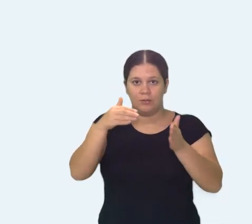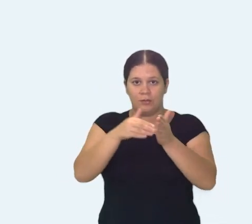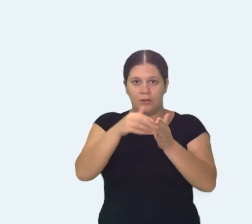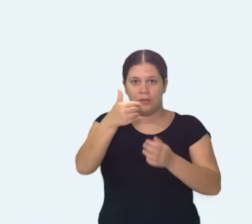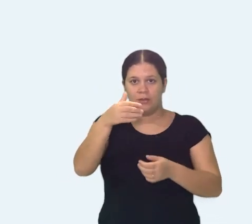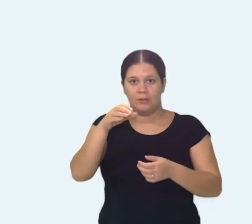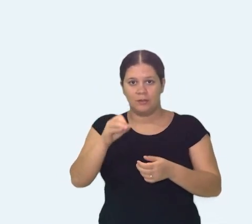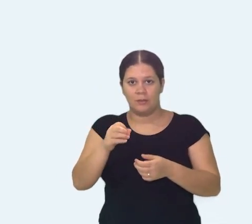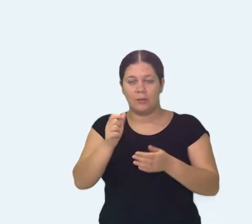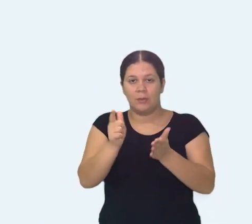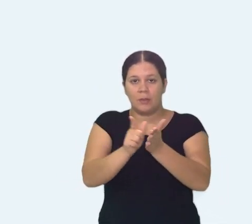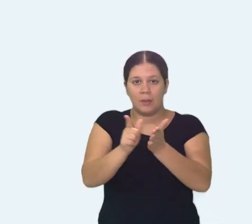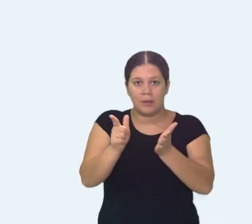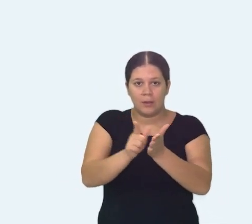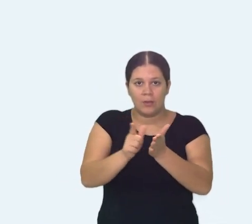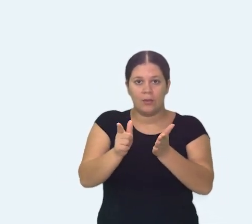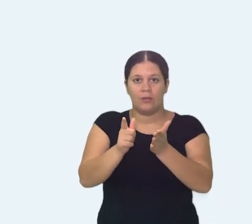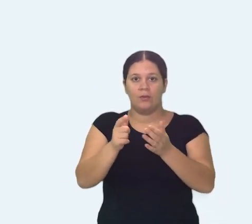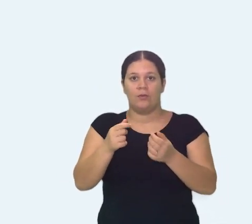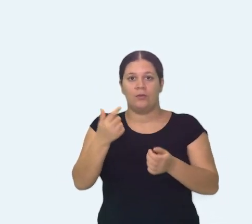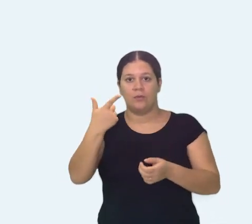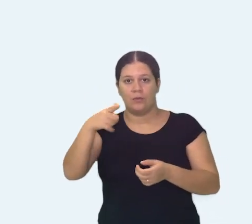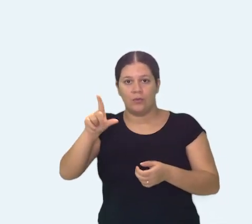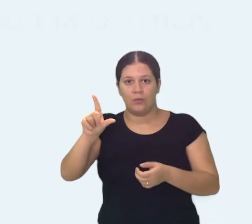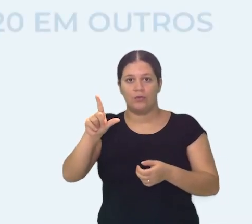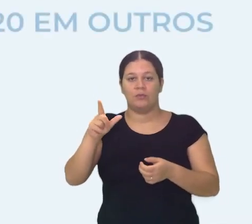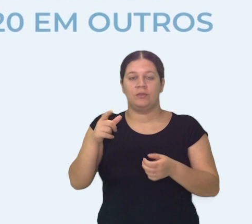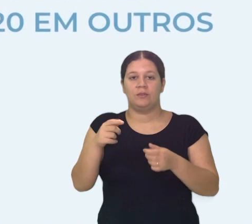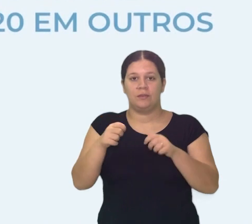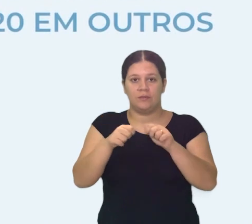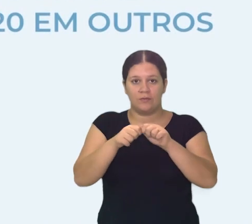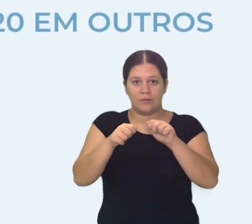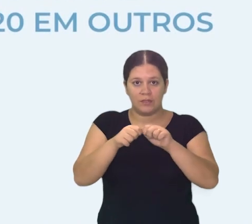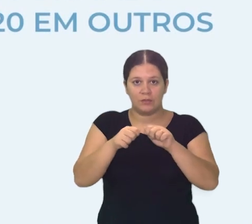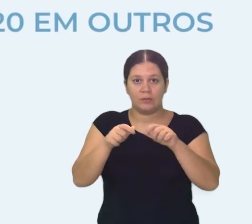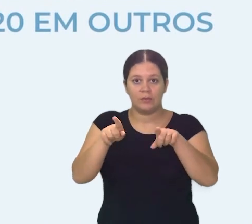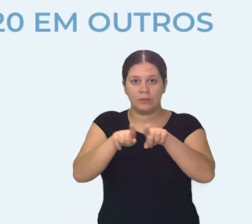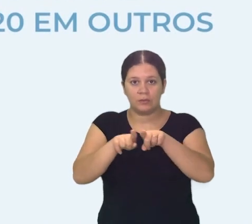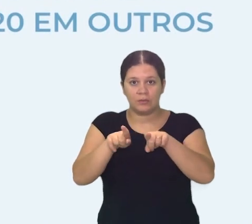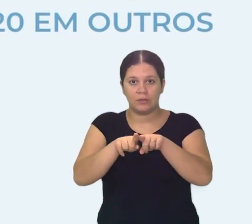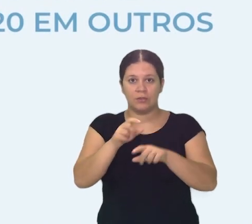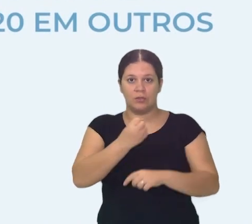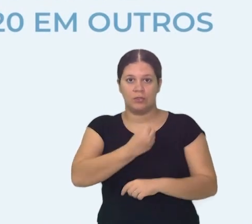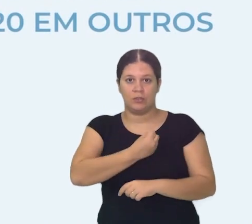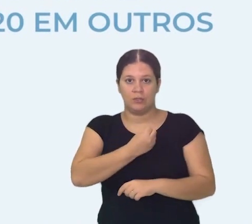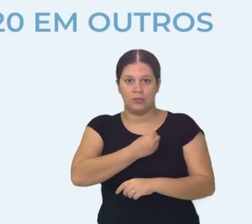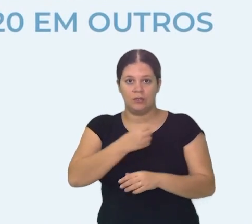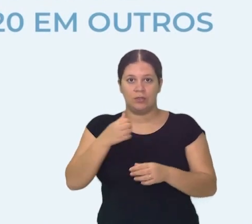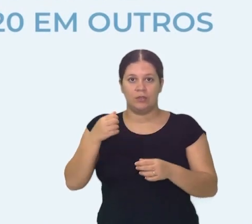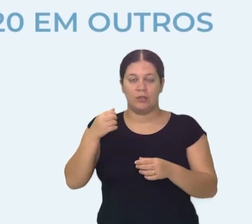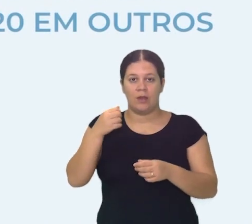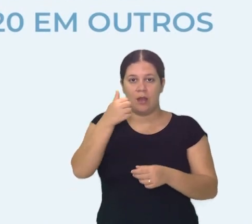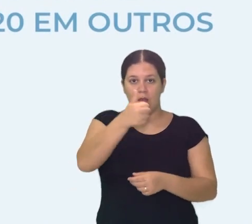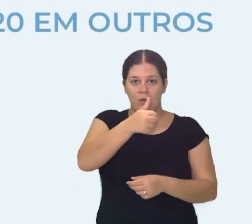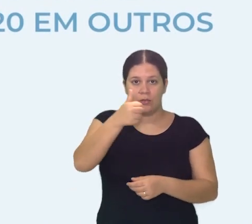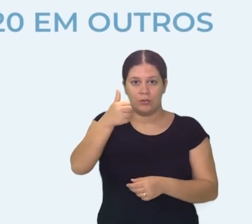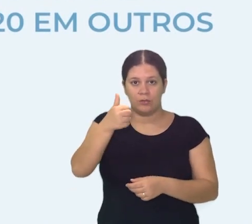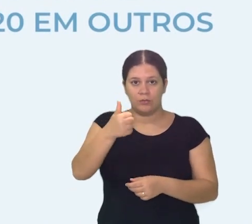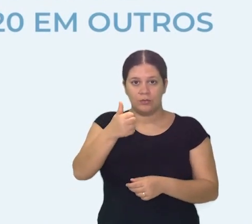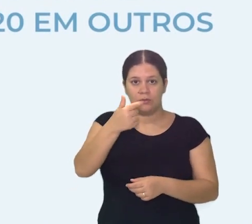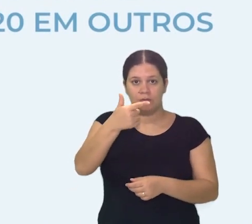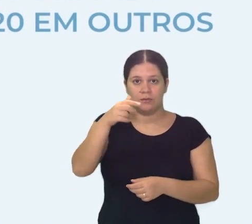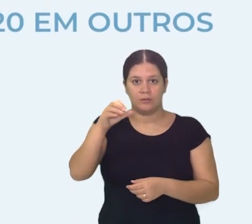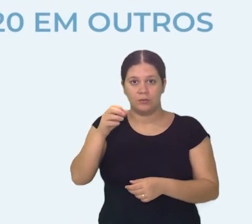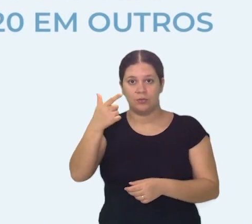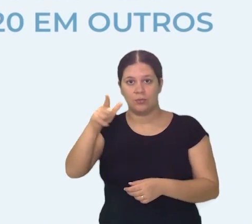10 em pedaços de papel e formar um monte. Um outro monte deverá ser formado escrevendo números de 11 a